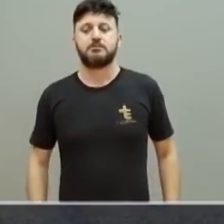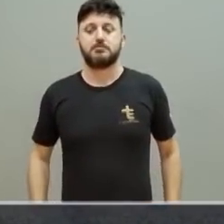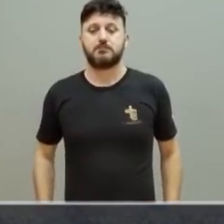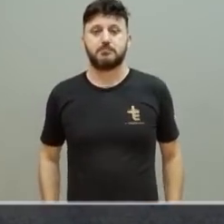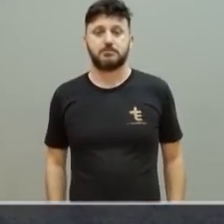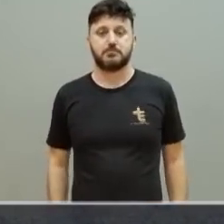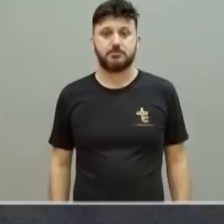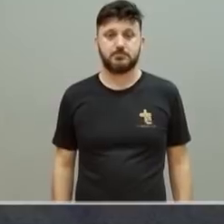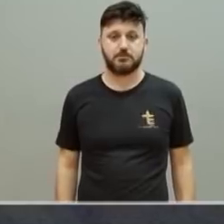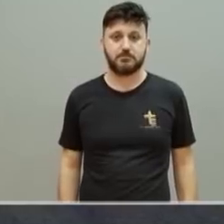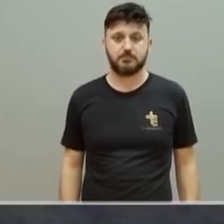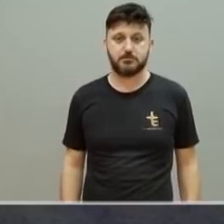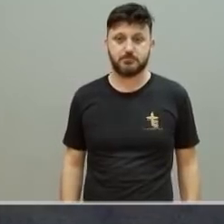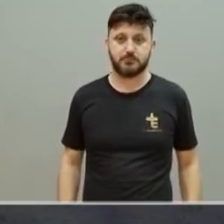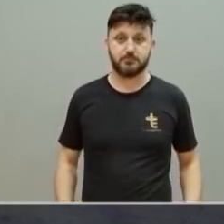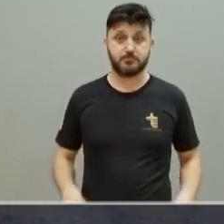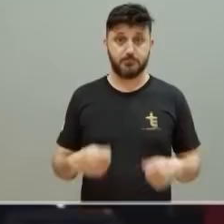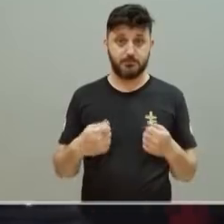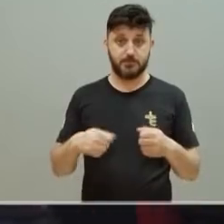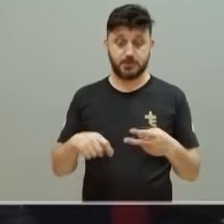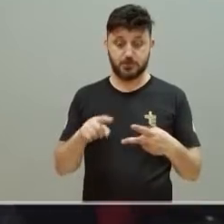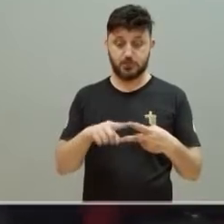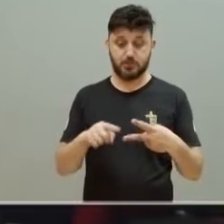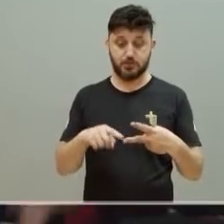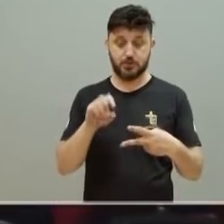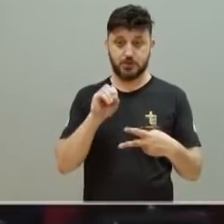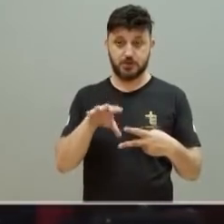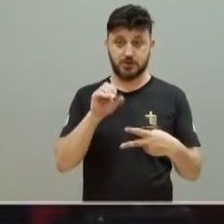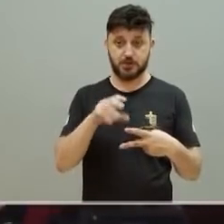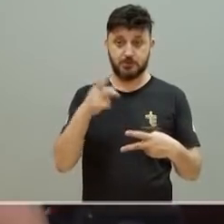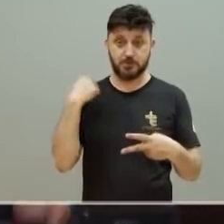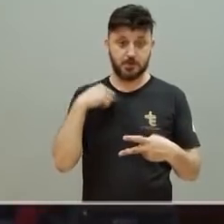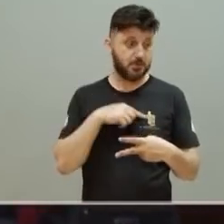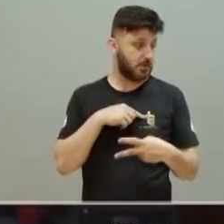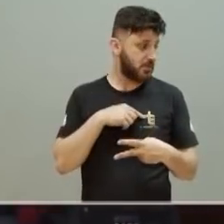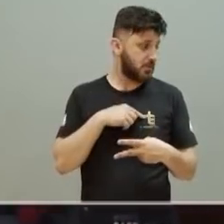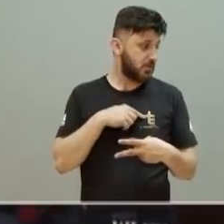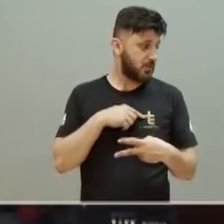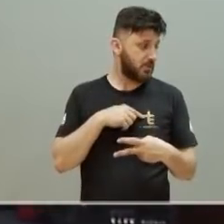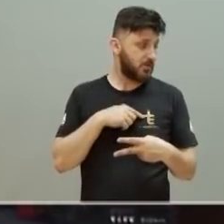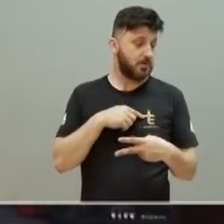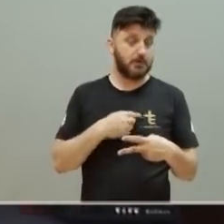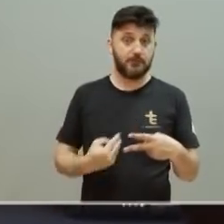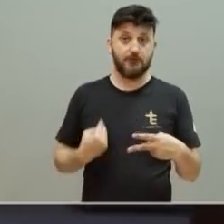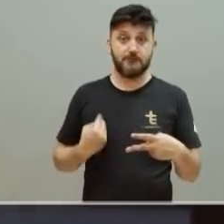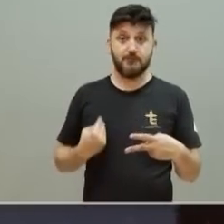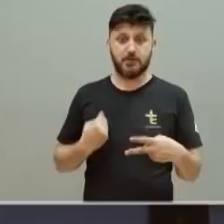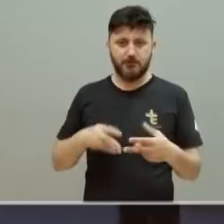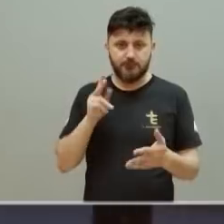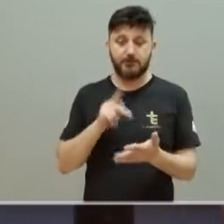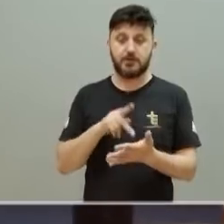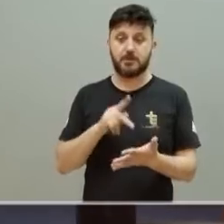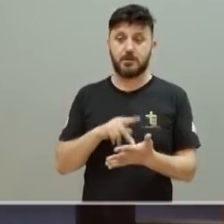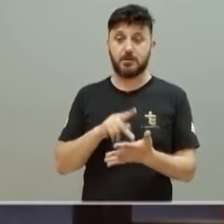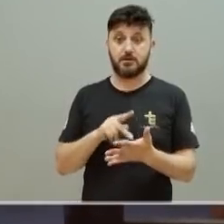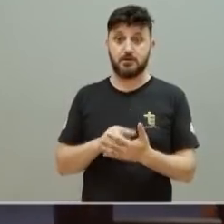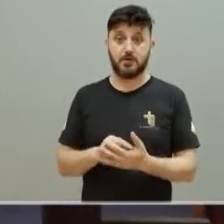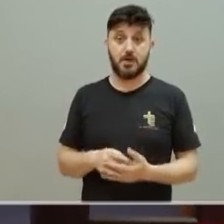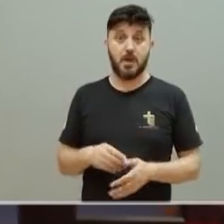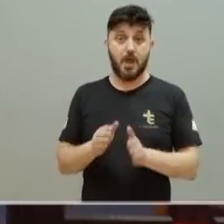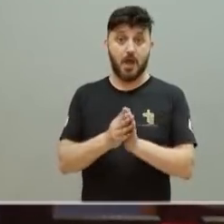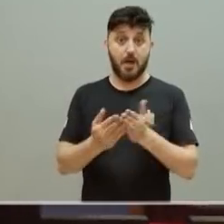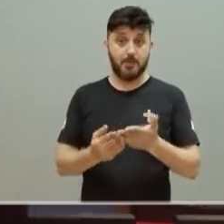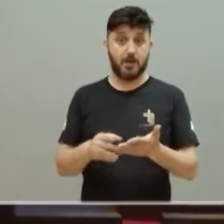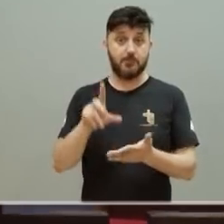Eu preciso trazer dois ensinamentos hoje para o nosso coração, para sairmos daqui hoje um verdadeiro avivamento. A palavra está